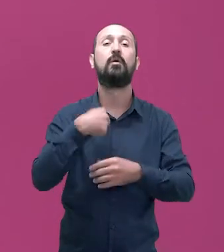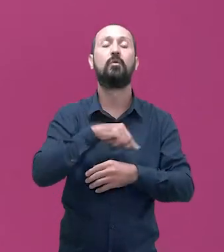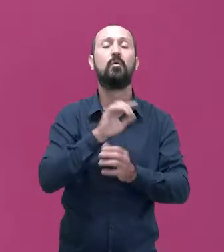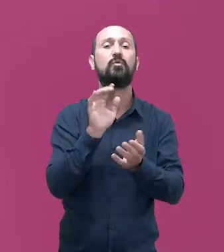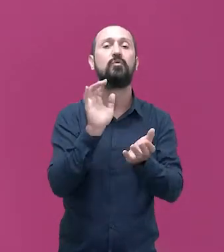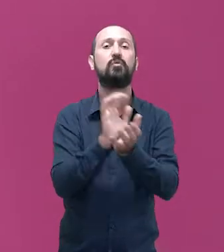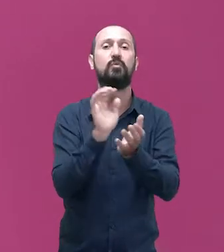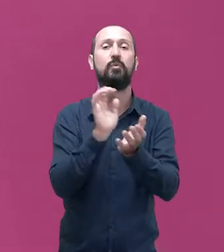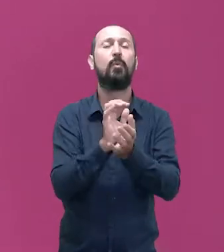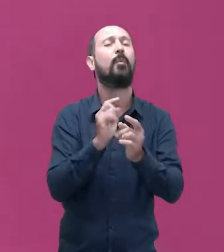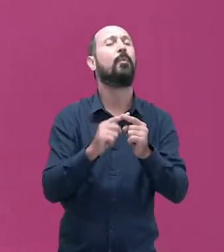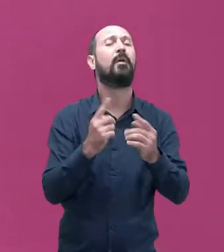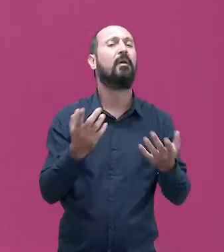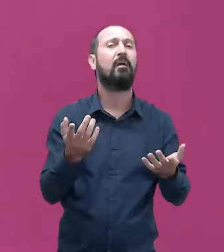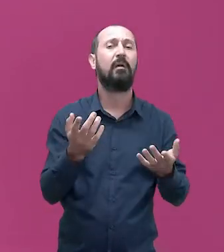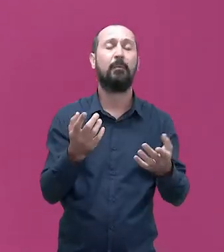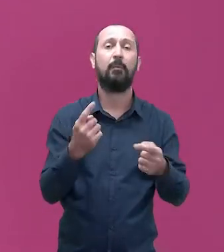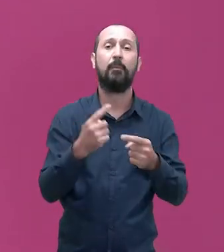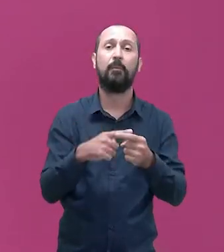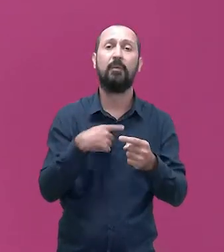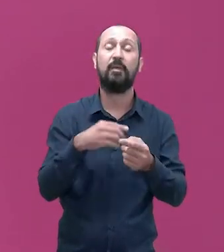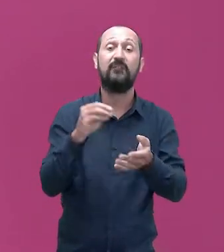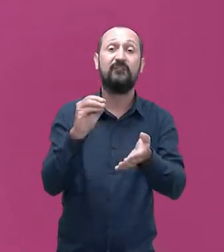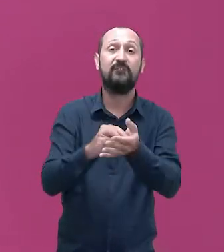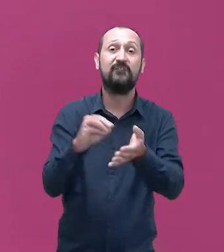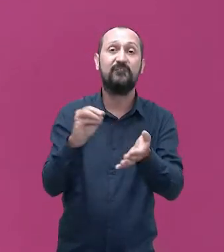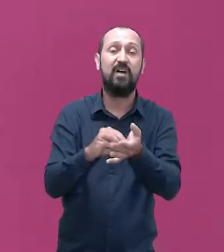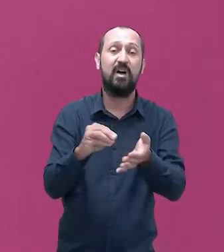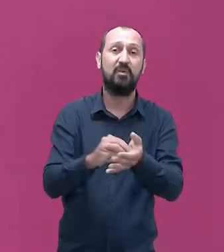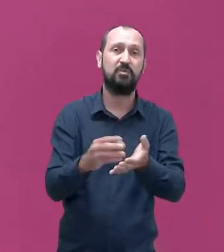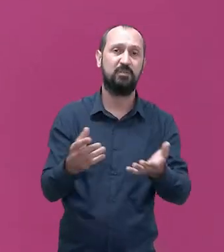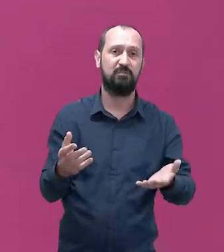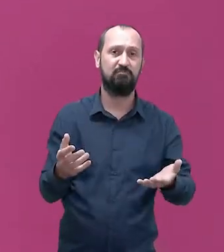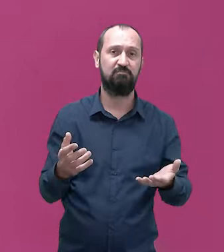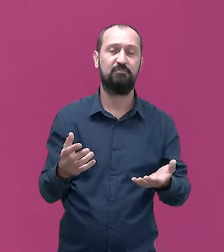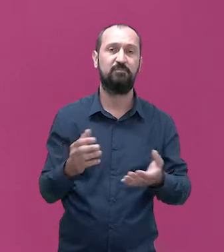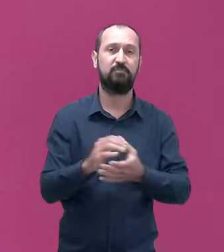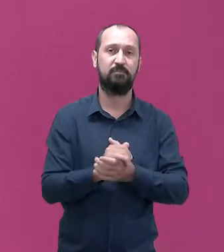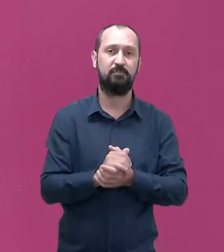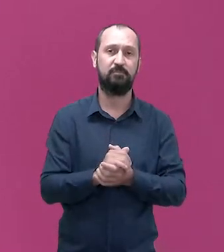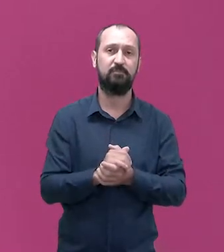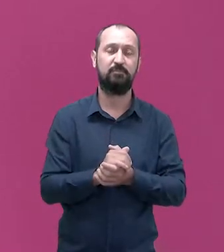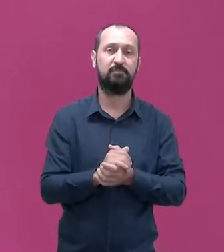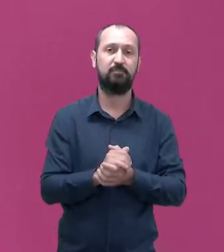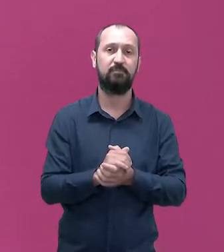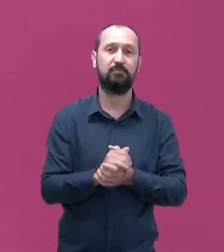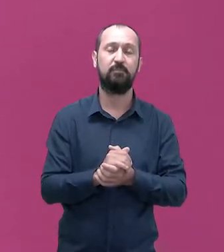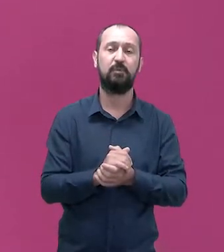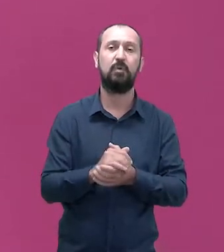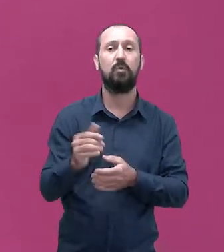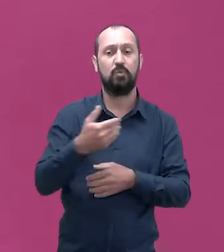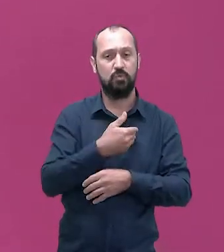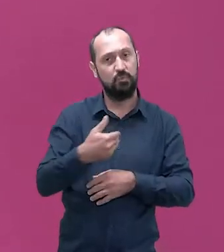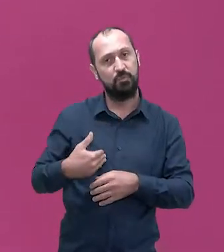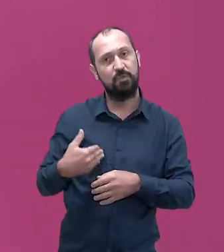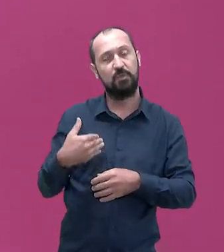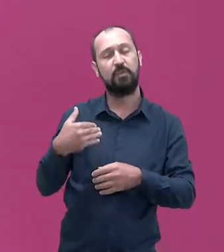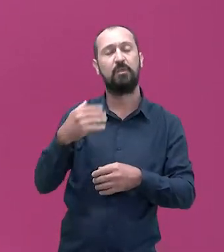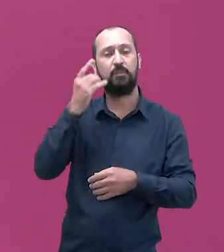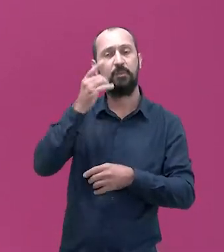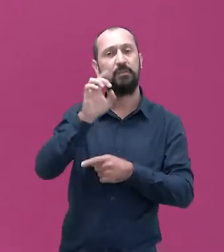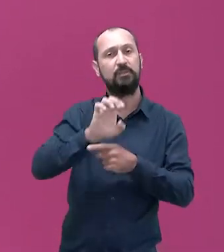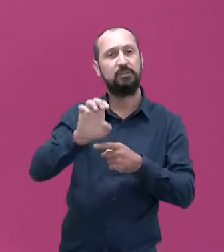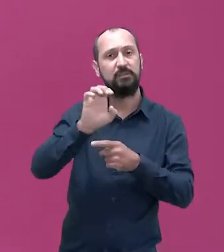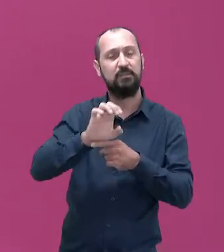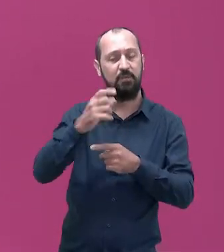benefício chegasse à nossa categoria? Justamente por falta de incentivo, né? Eu acho que os futuros governadores,